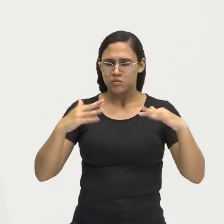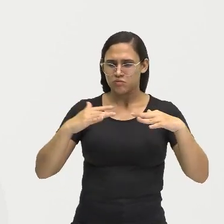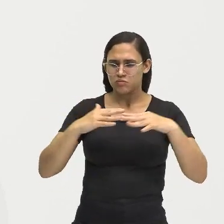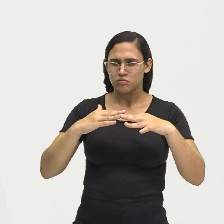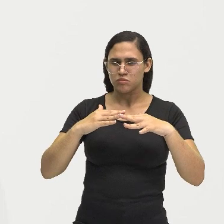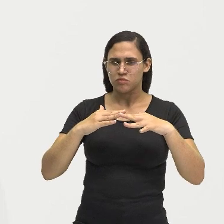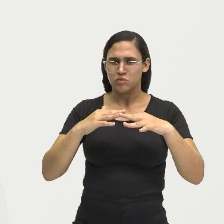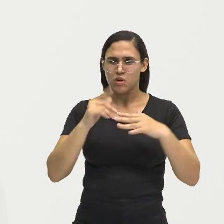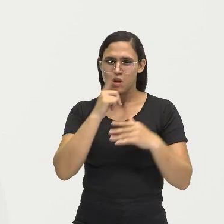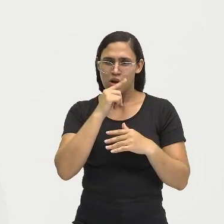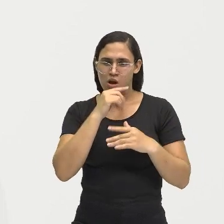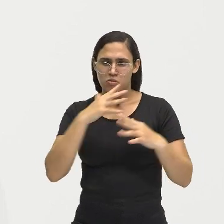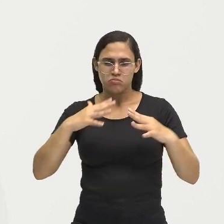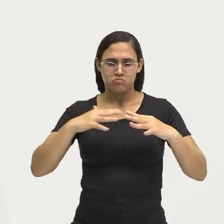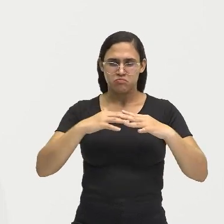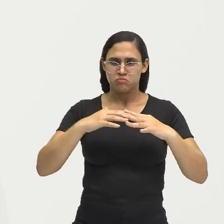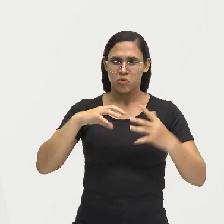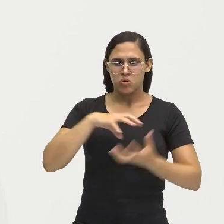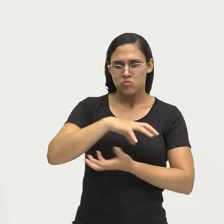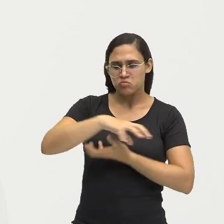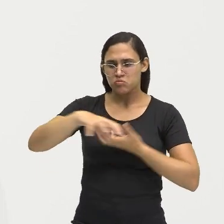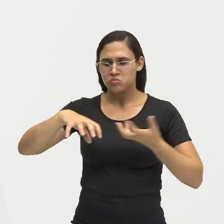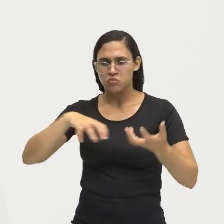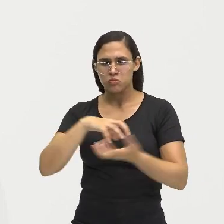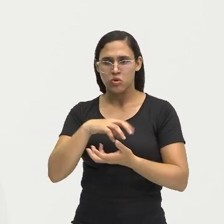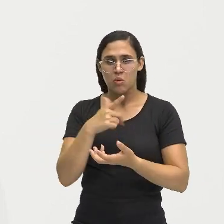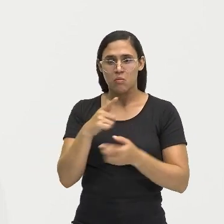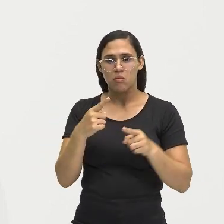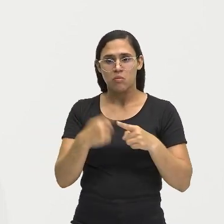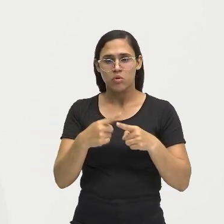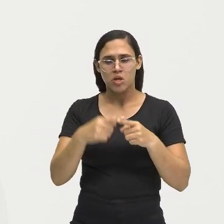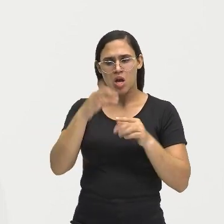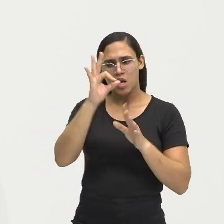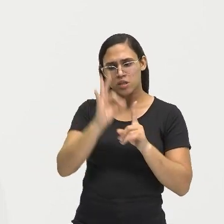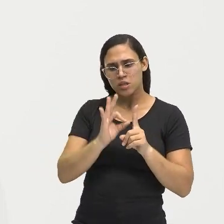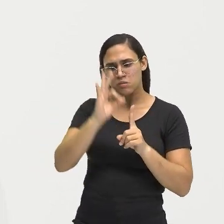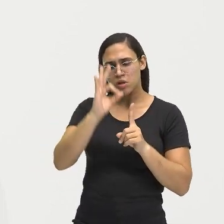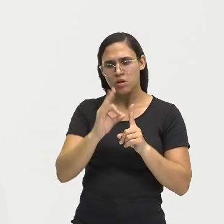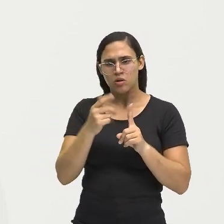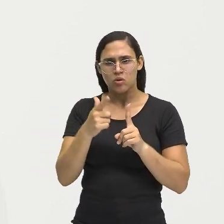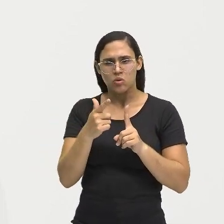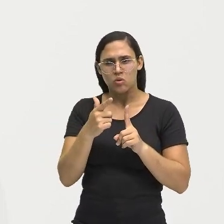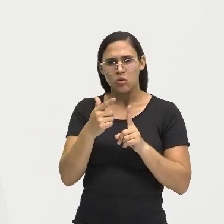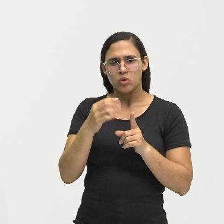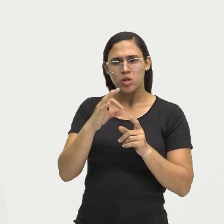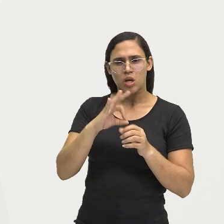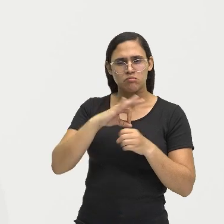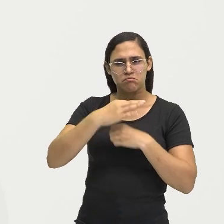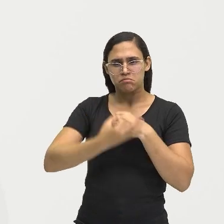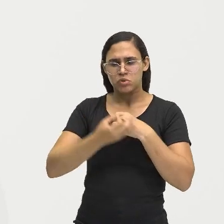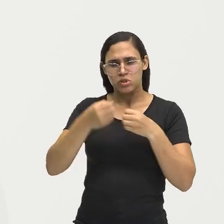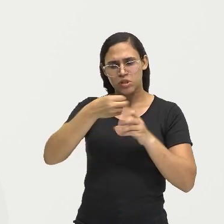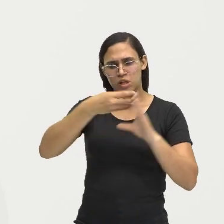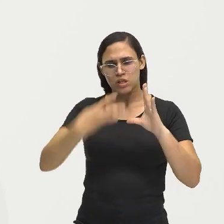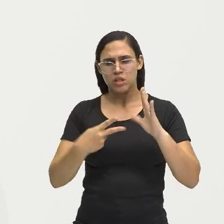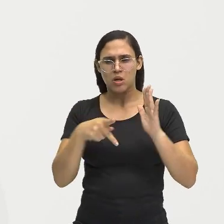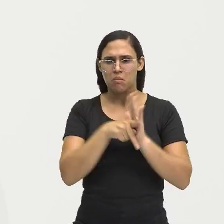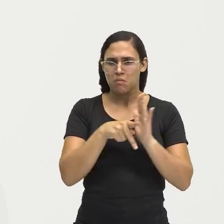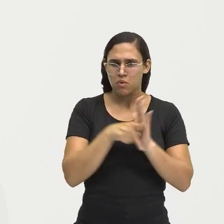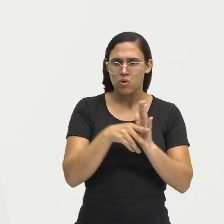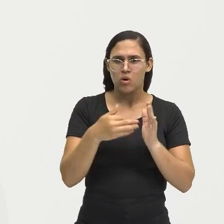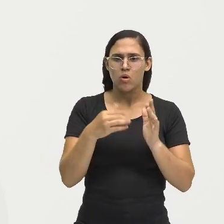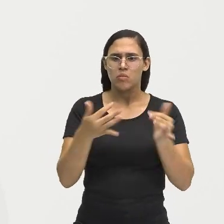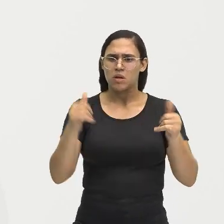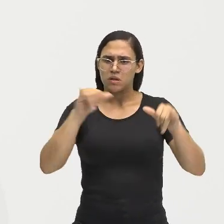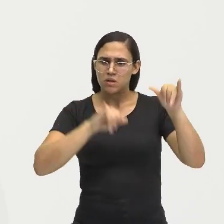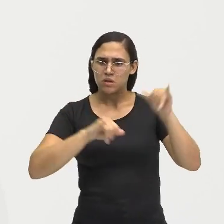Que as águas elas não se misturam, tá? Por conta aí da diferença de temperatura, densidade, entre outras características ácidas que tem ali